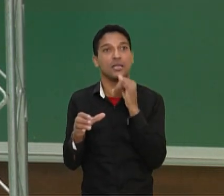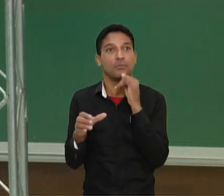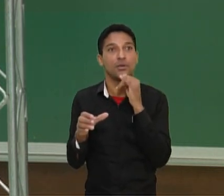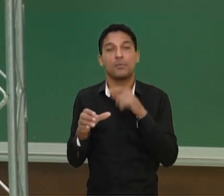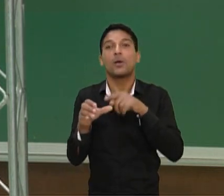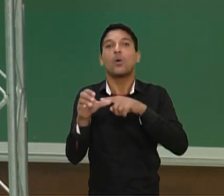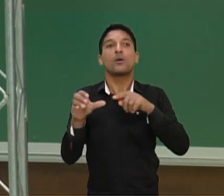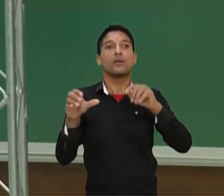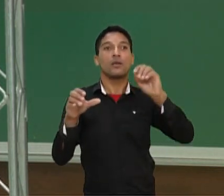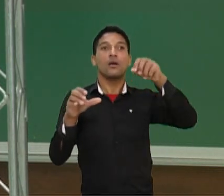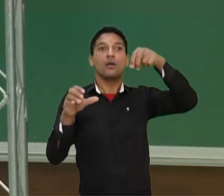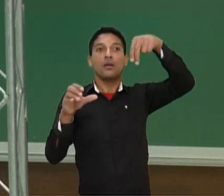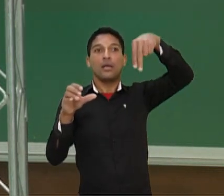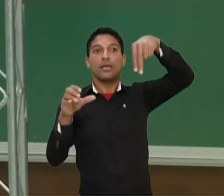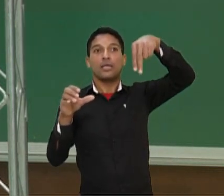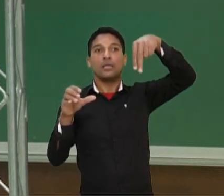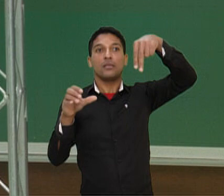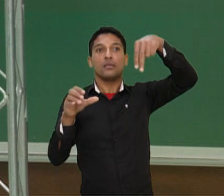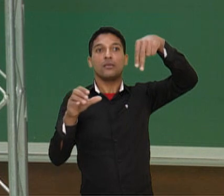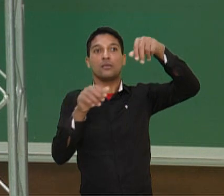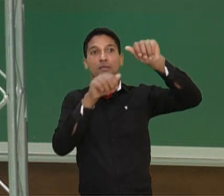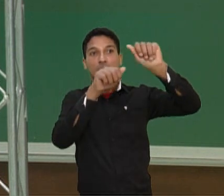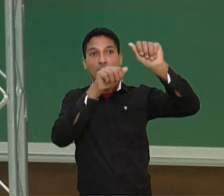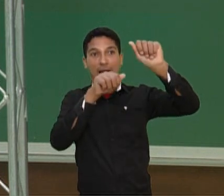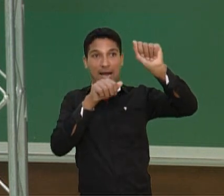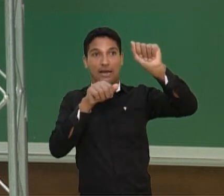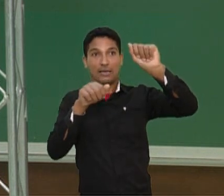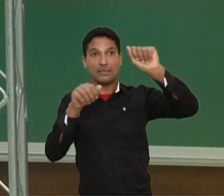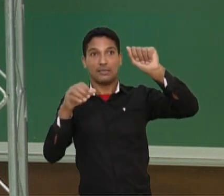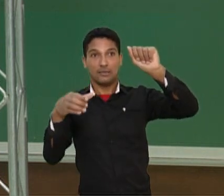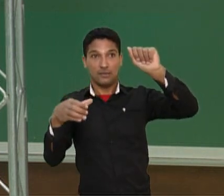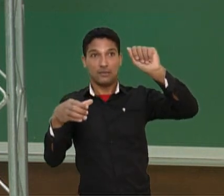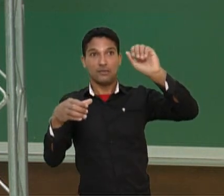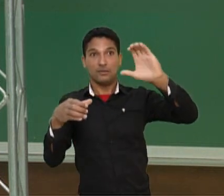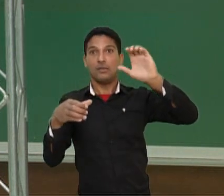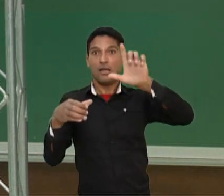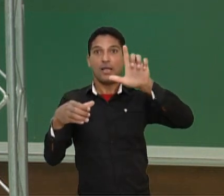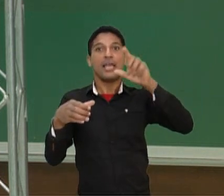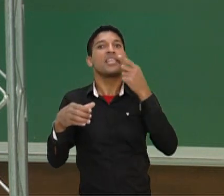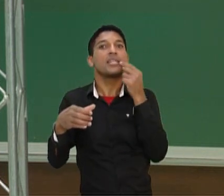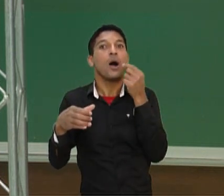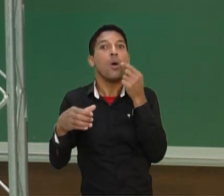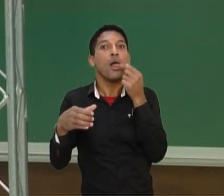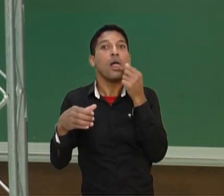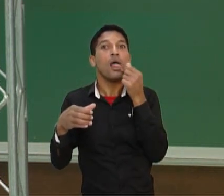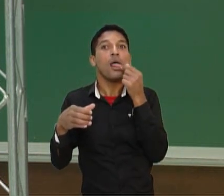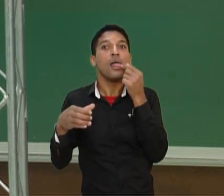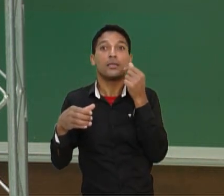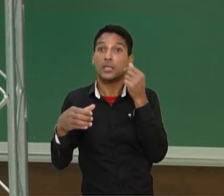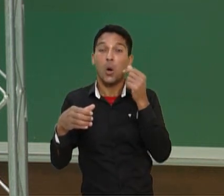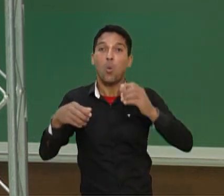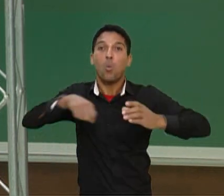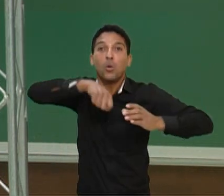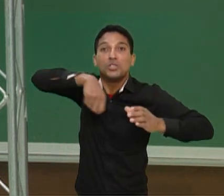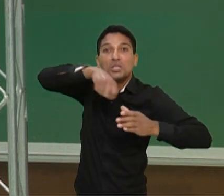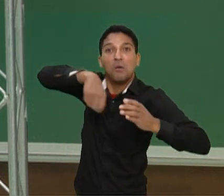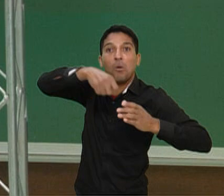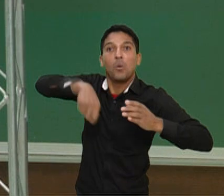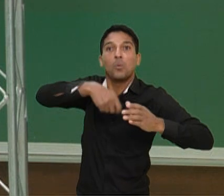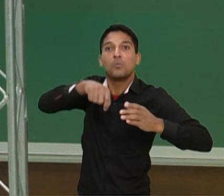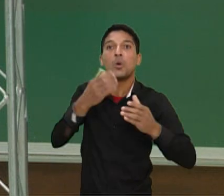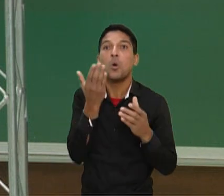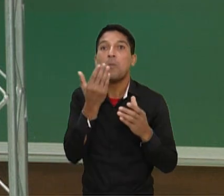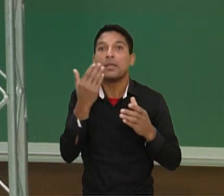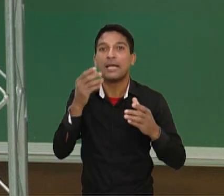o cloreto de sódio, né? Para quem não sabe, o cloreto de sódio é o sal de cozinha, tá? O sal que usa para